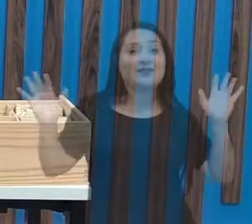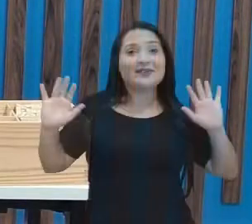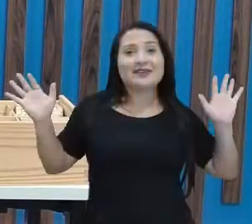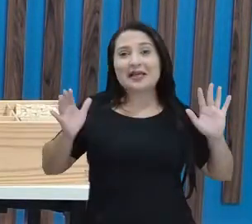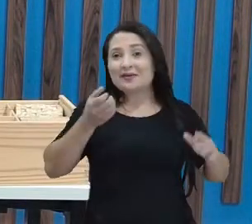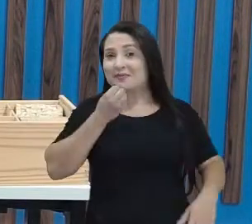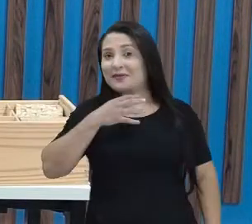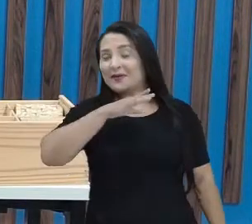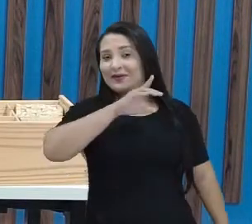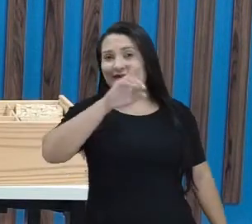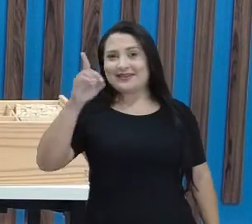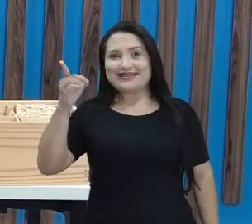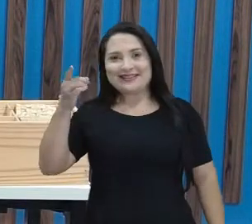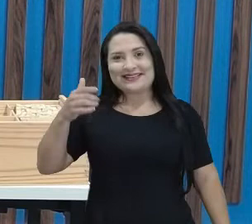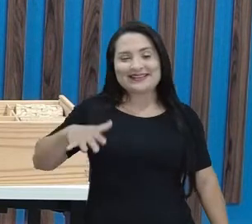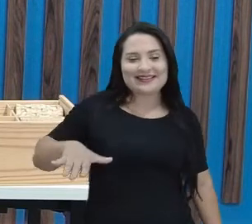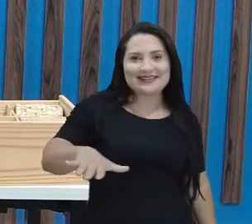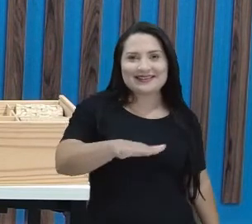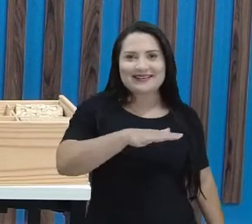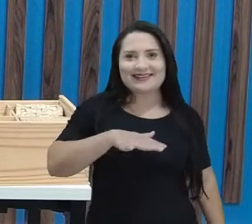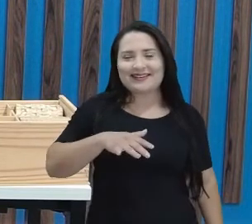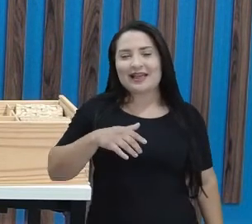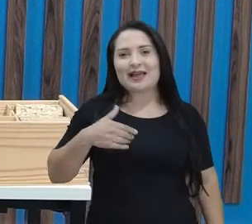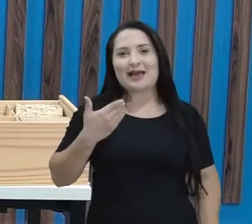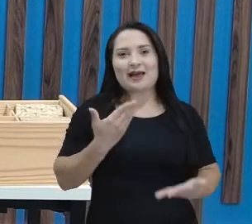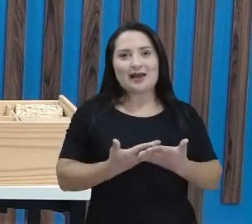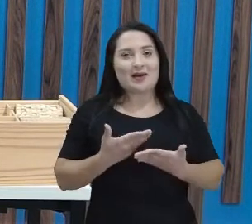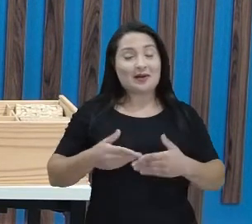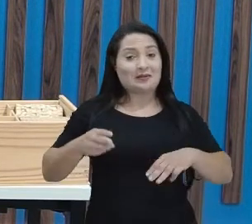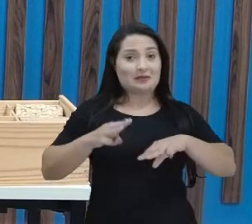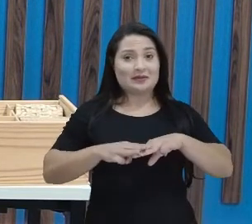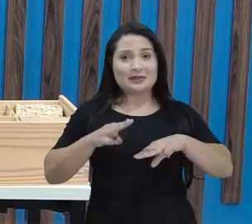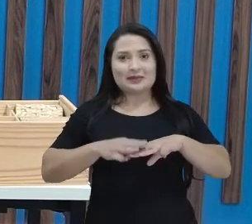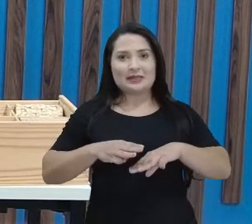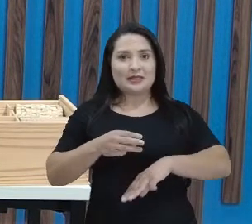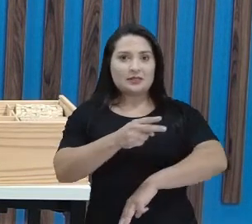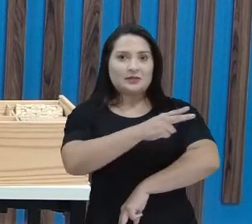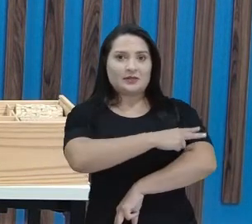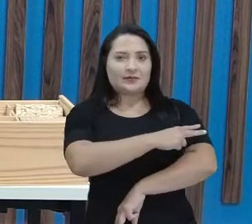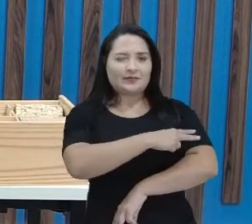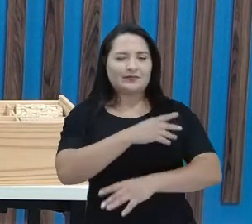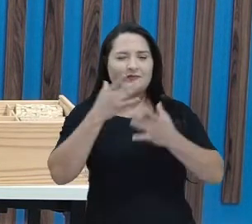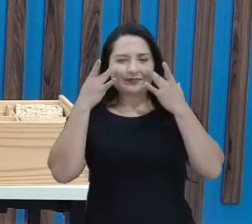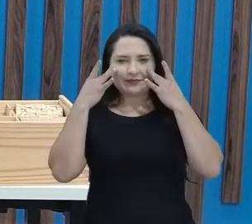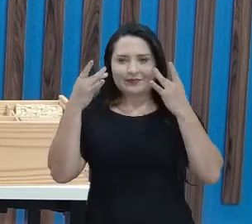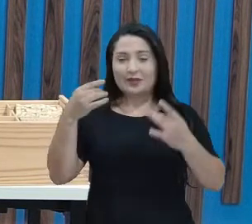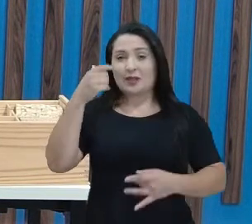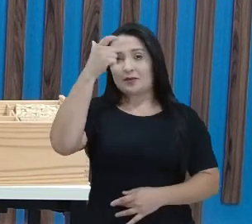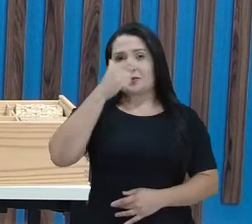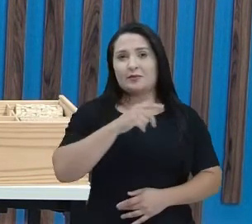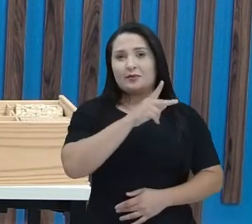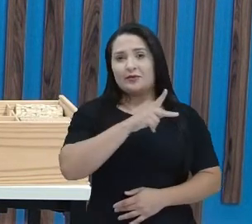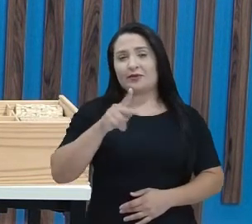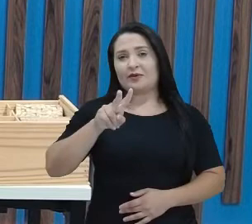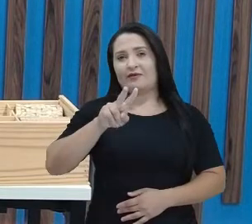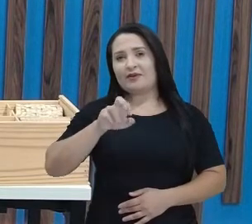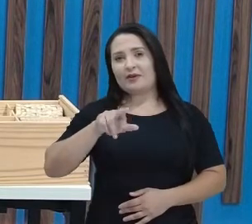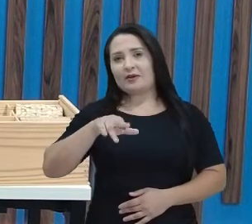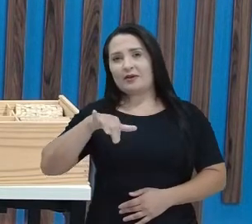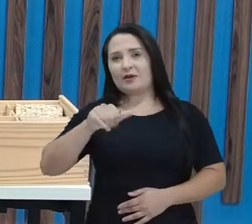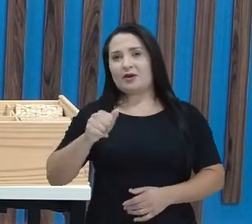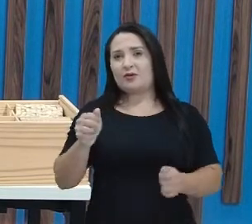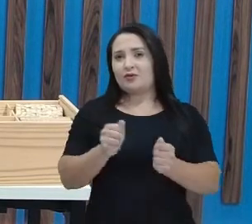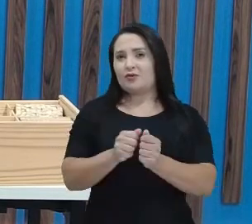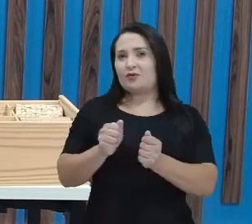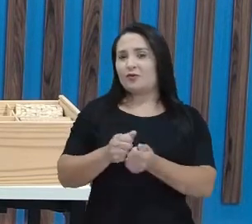Olá, bom dia, crianças. Vamos para mais uma aula de matemática, segundo ano, e se liga. Sou a professora Verônica e estamos aqui no estúdio com a